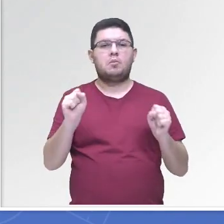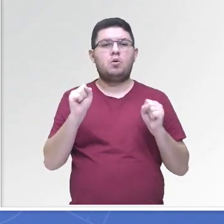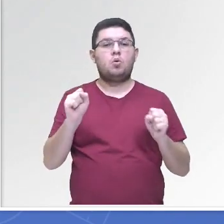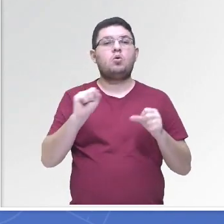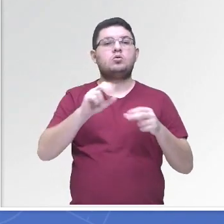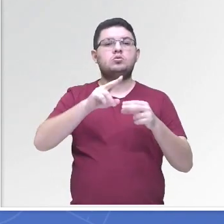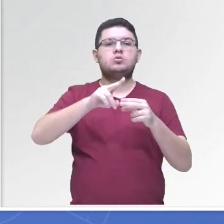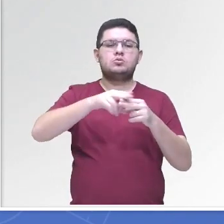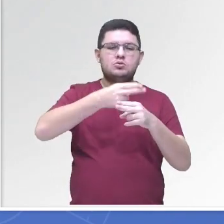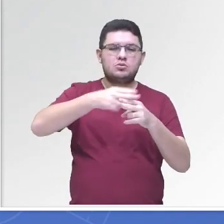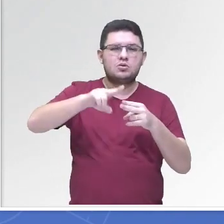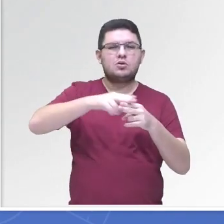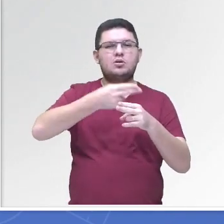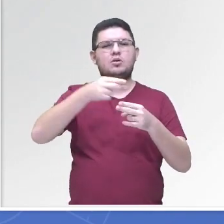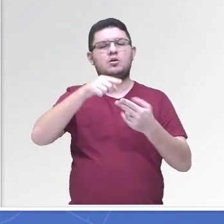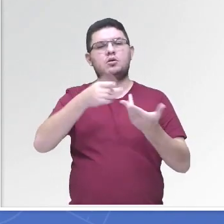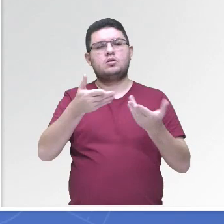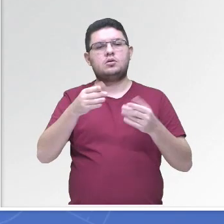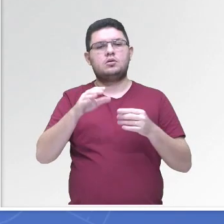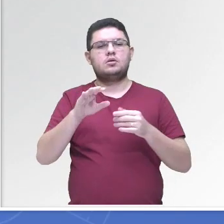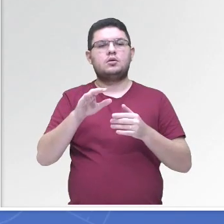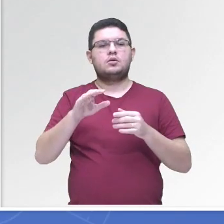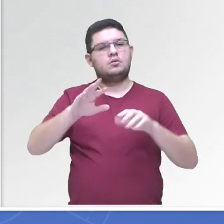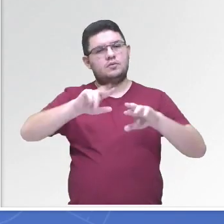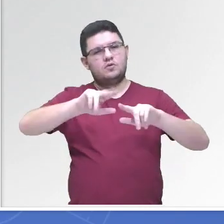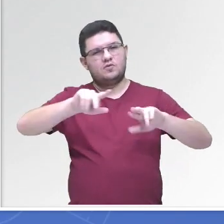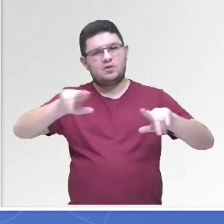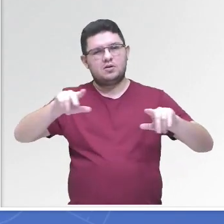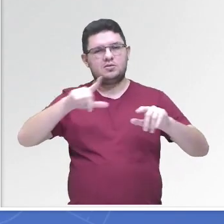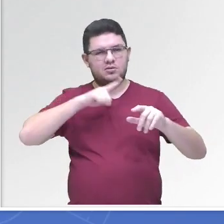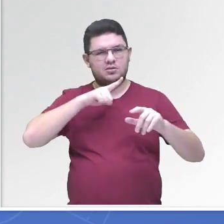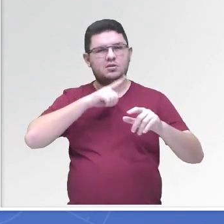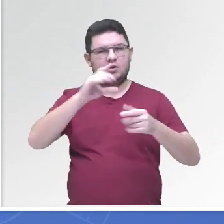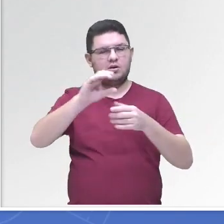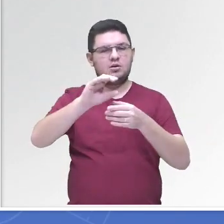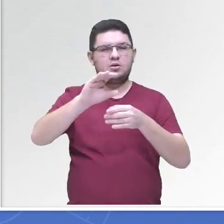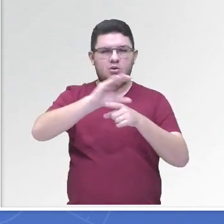no chocolate, o triptofano, a fenilalanina.